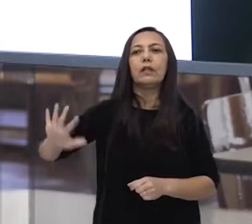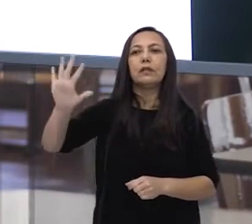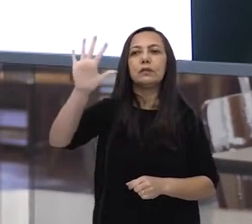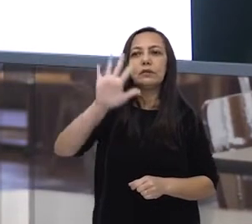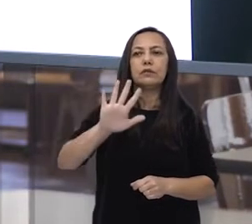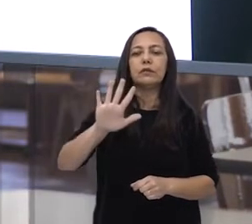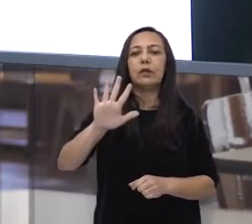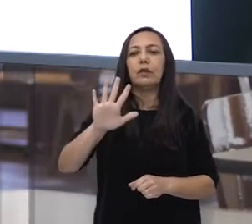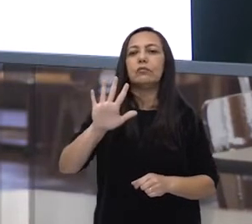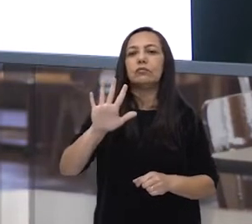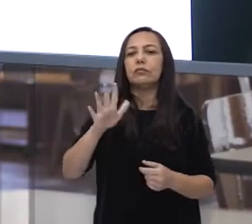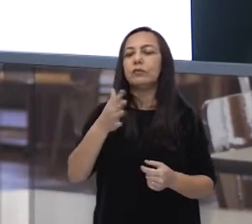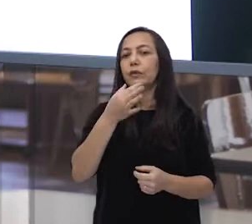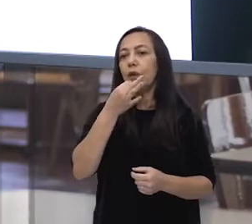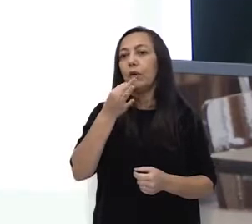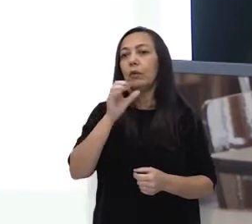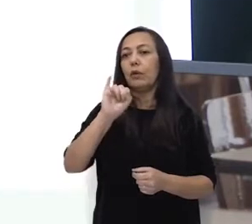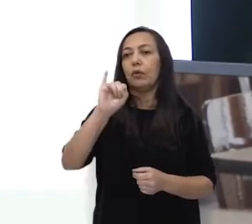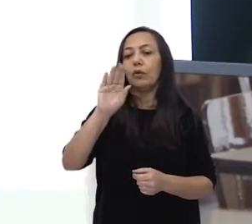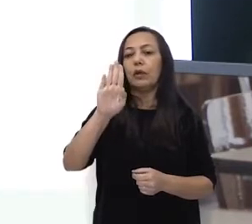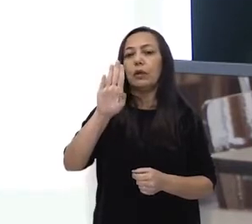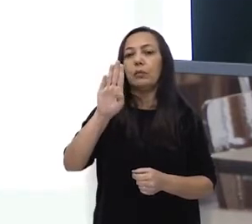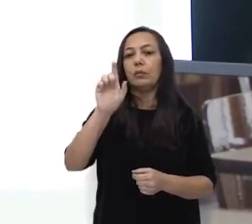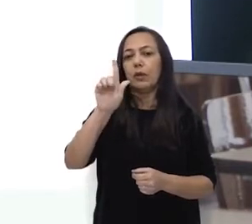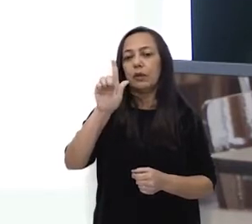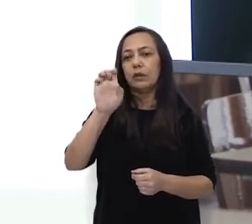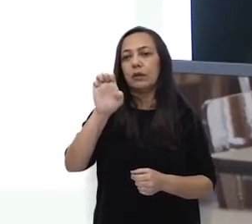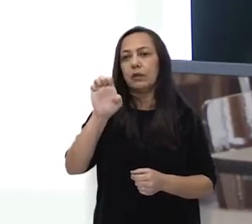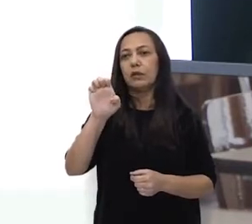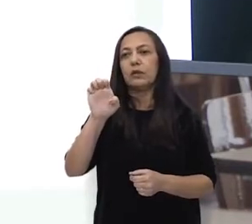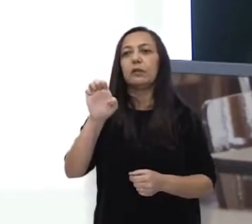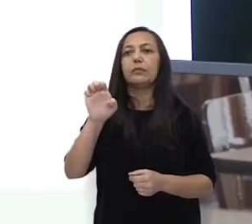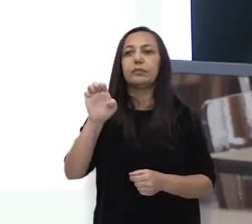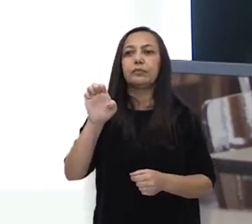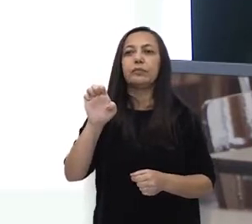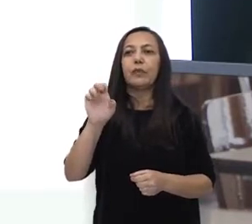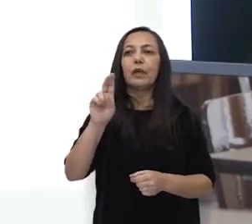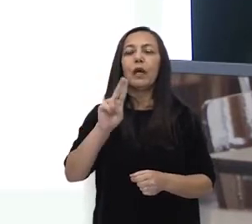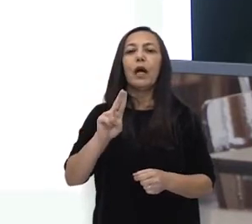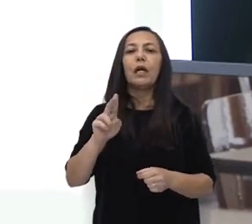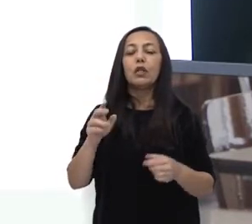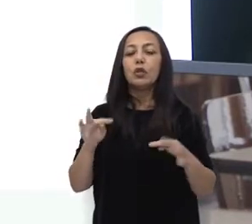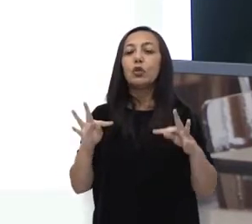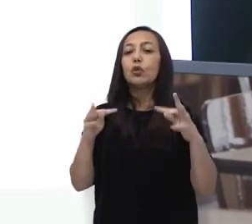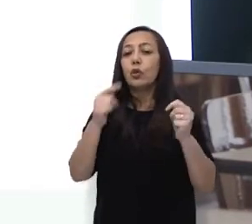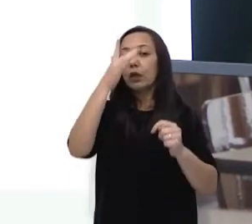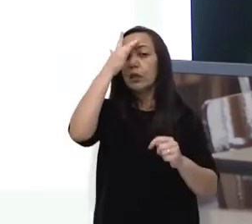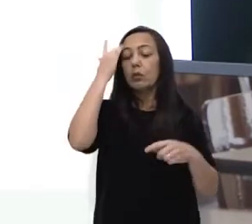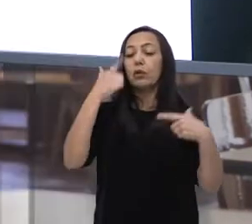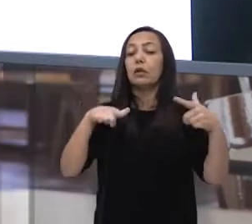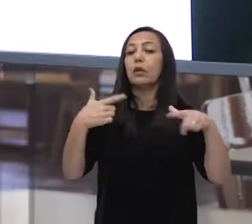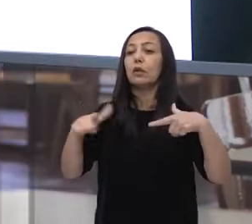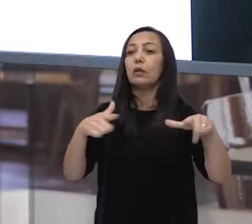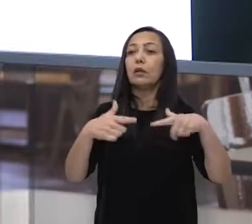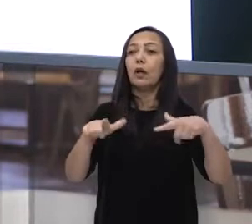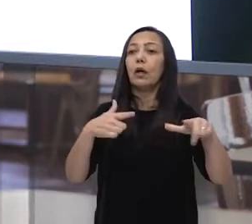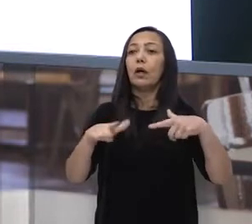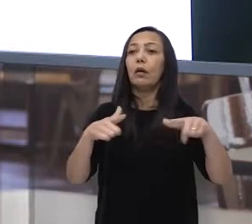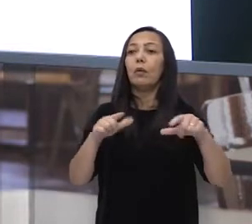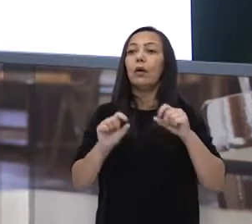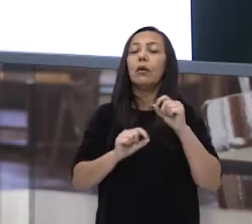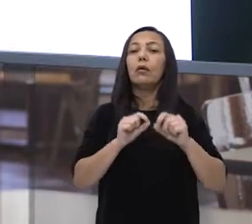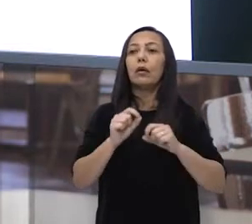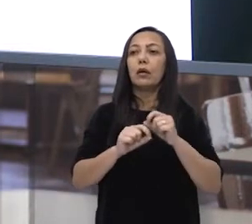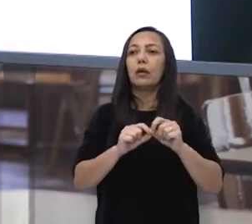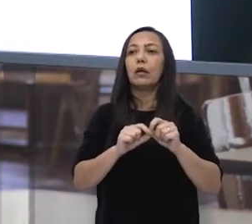ano passado. Emprega 20% de todos os trabalhadores formais brasileiros, são